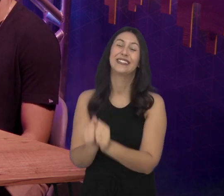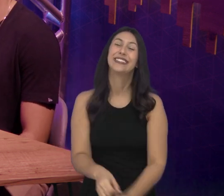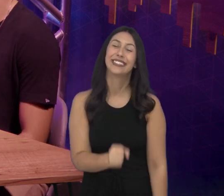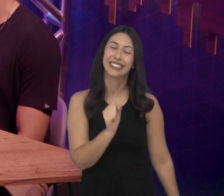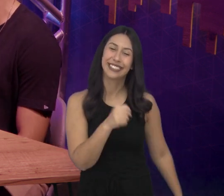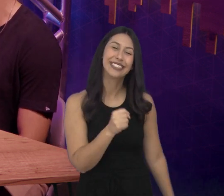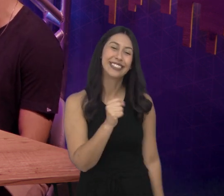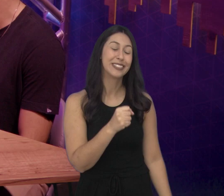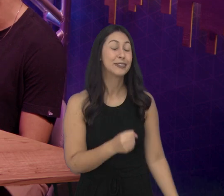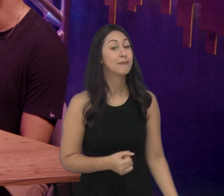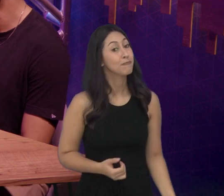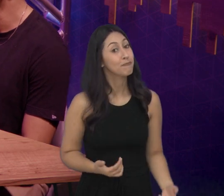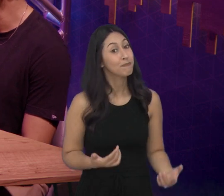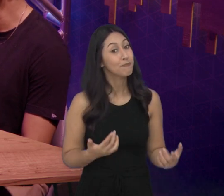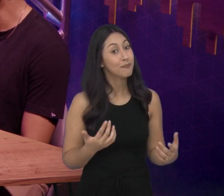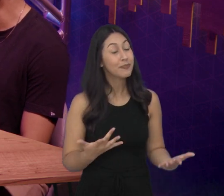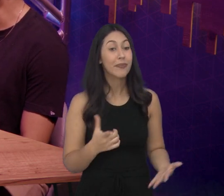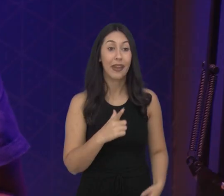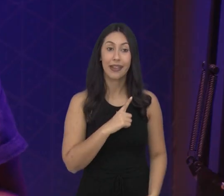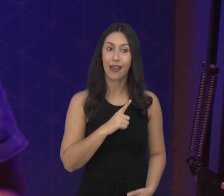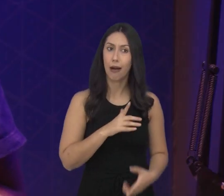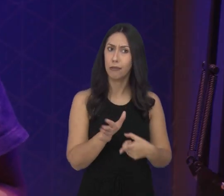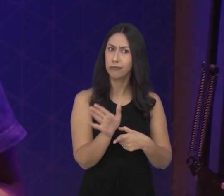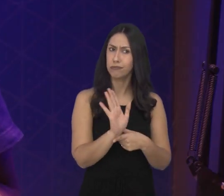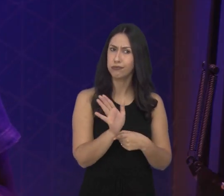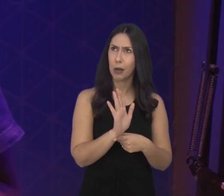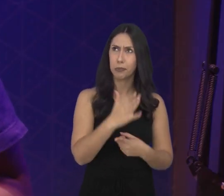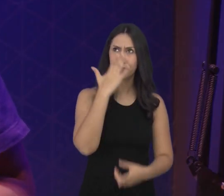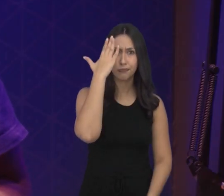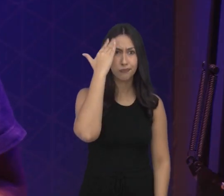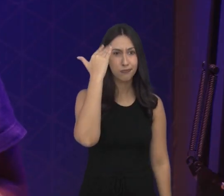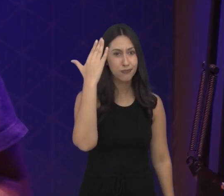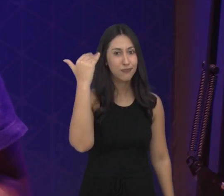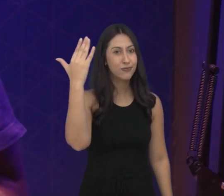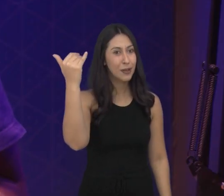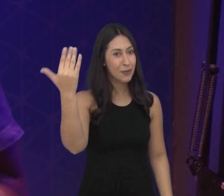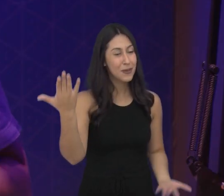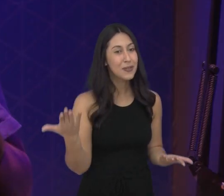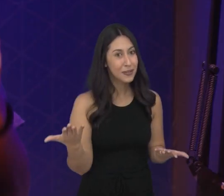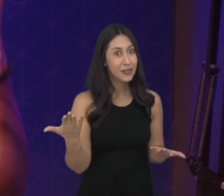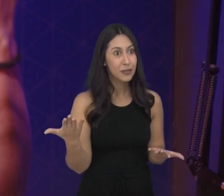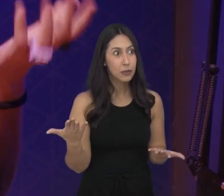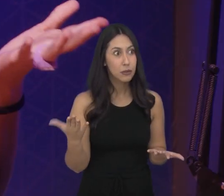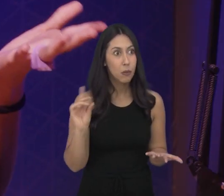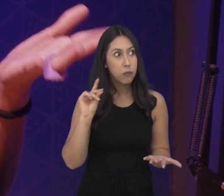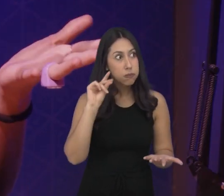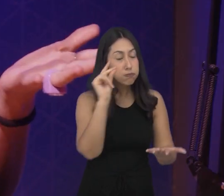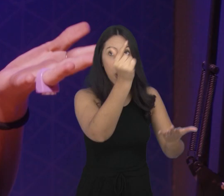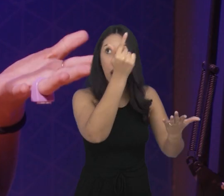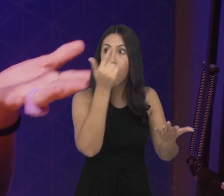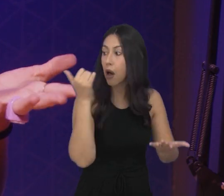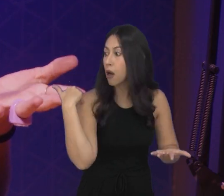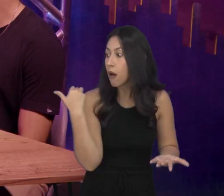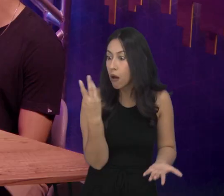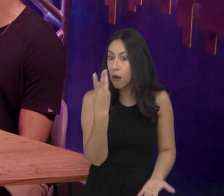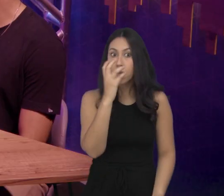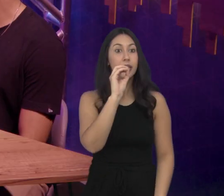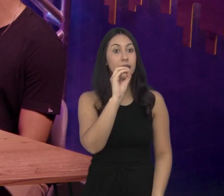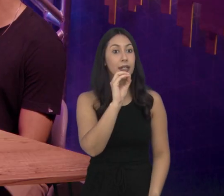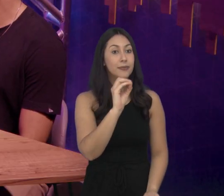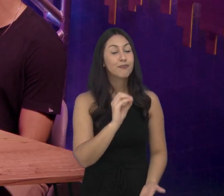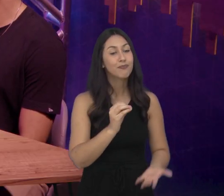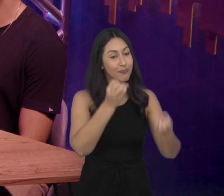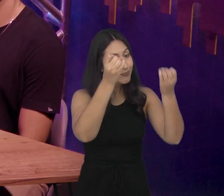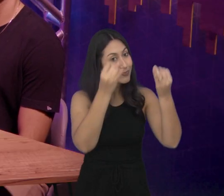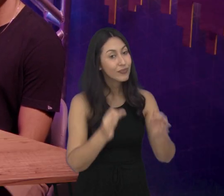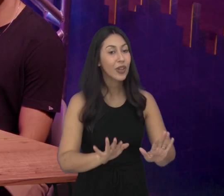junto aqui. Exatamente. E Samuel, a gente tem um clássico, né? Que se chama De Repente 30, que fala